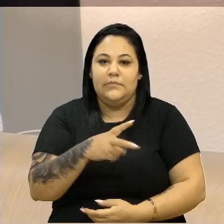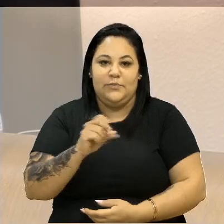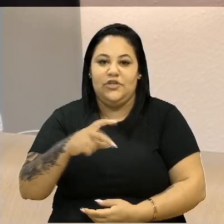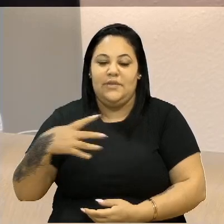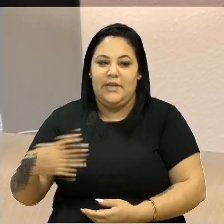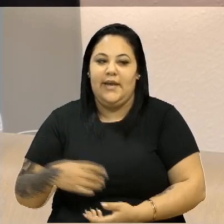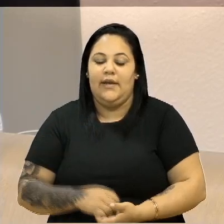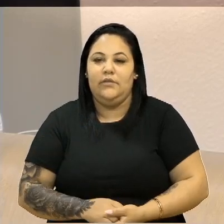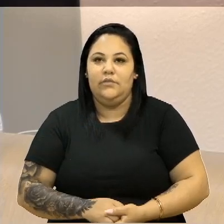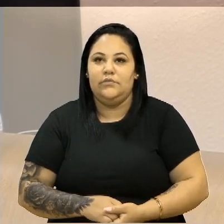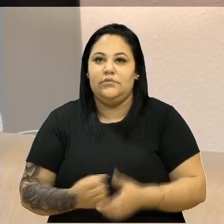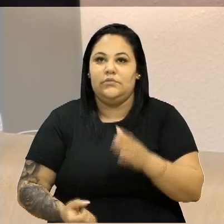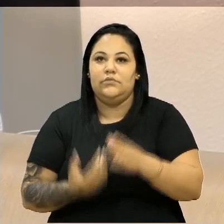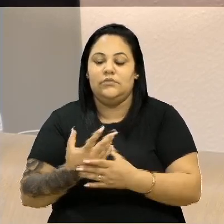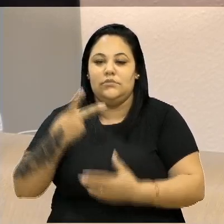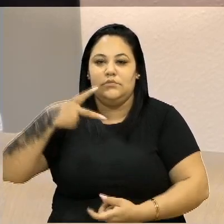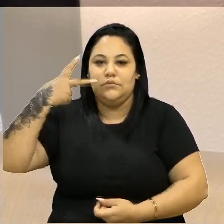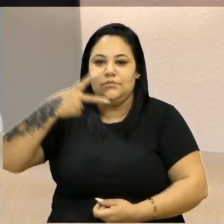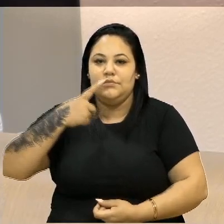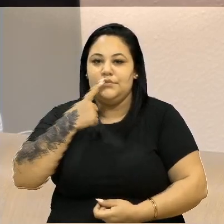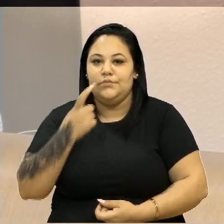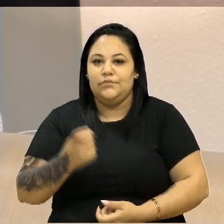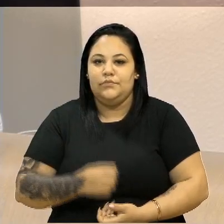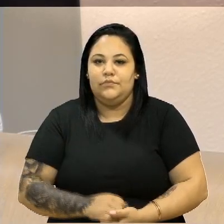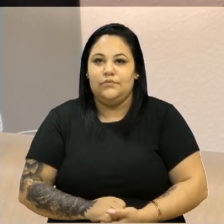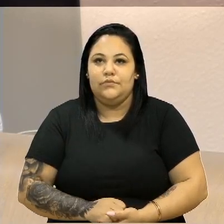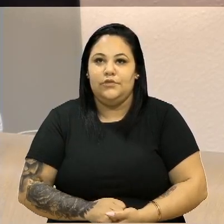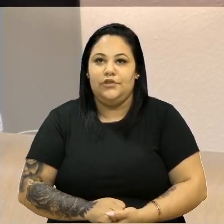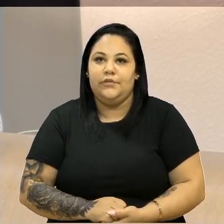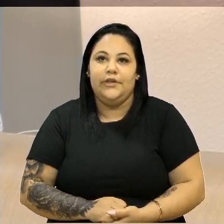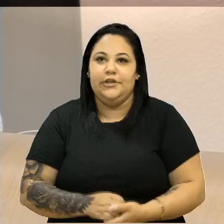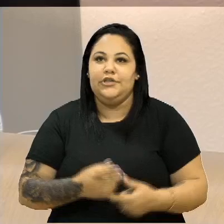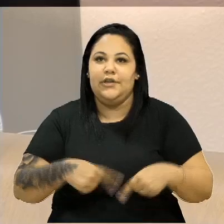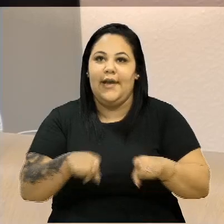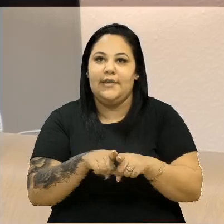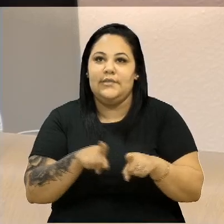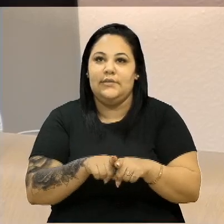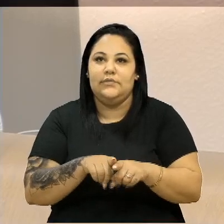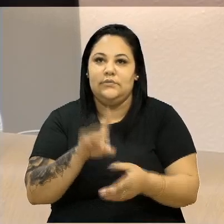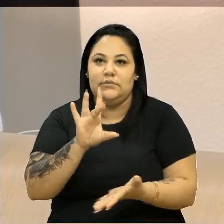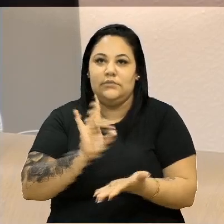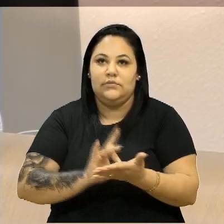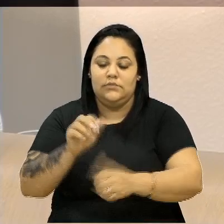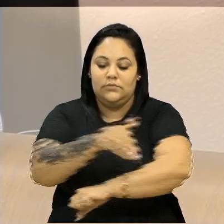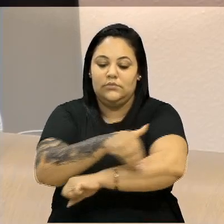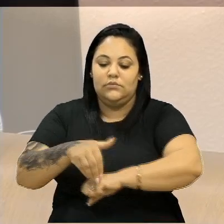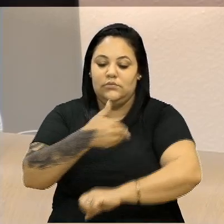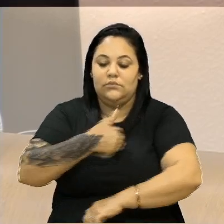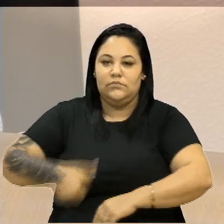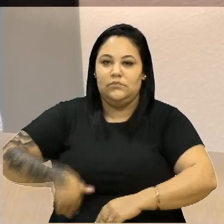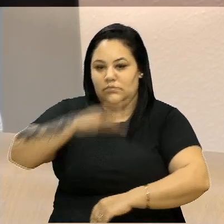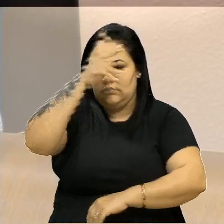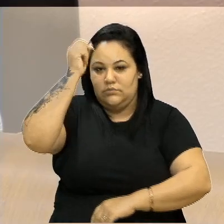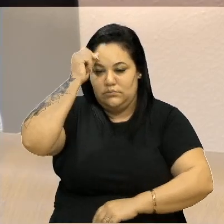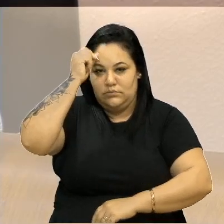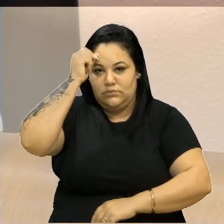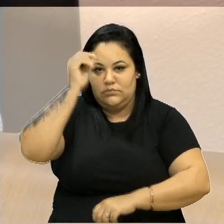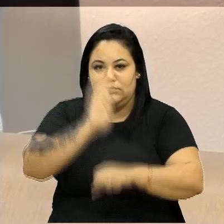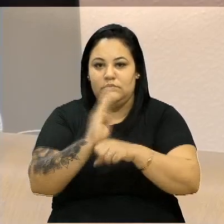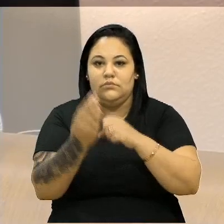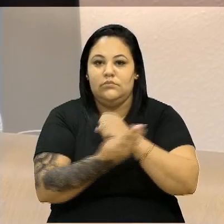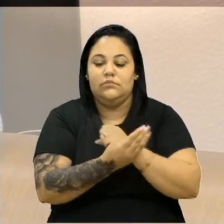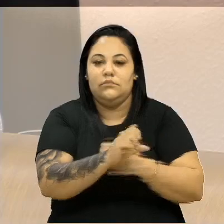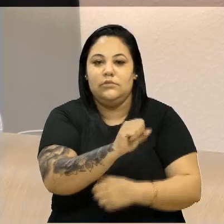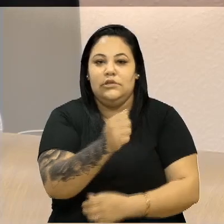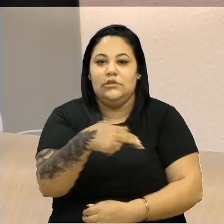149/2024, de autoria da vereadora Rose Frigieri, que denomina a via pública municipal do bairro Santa Lúcia do Piauí, distrito